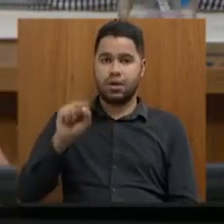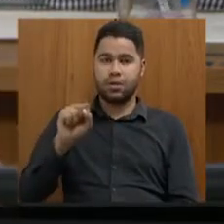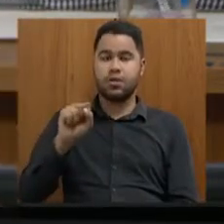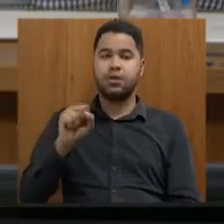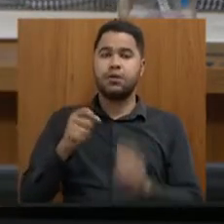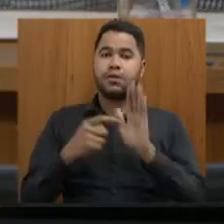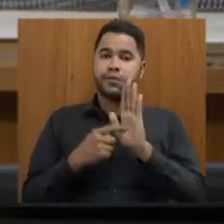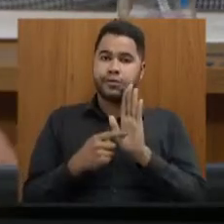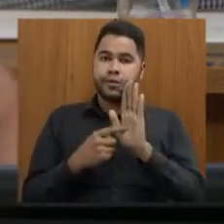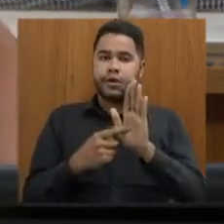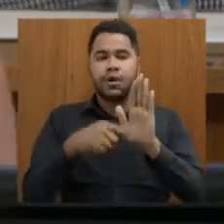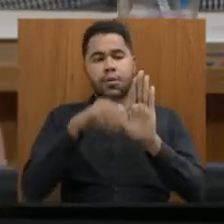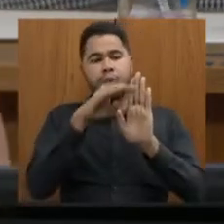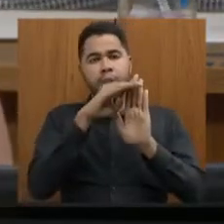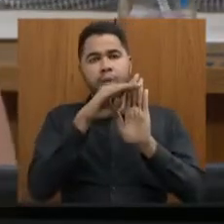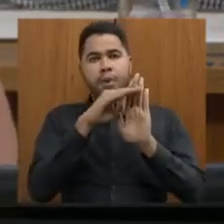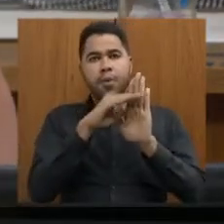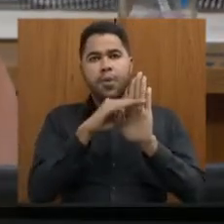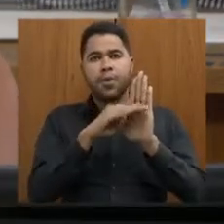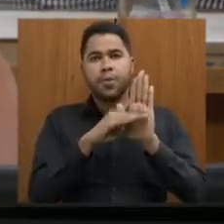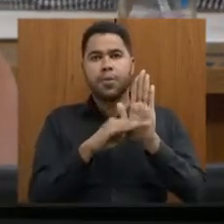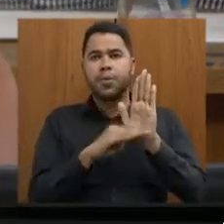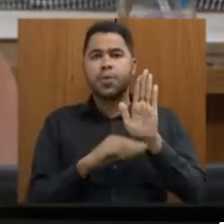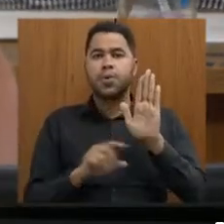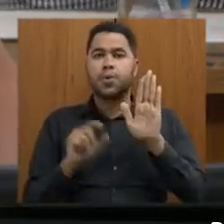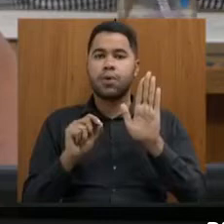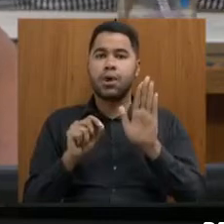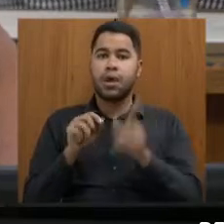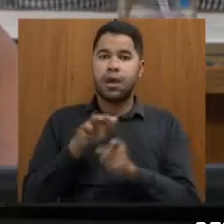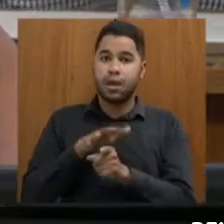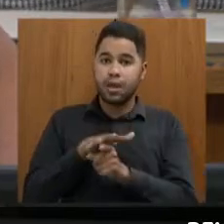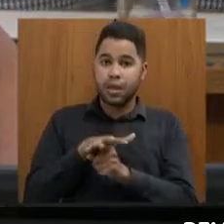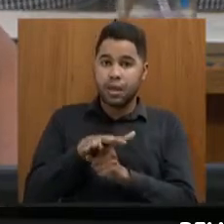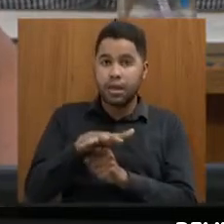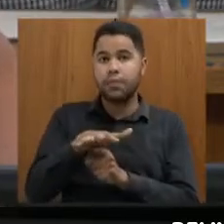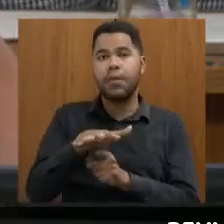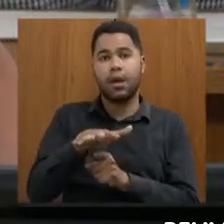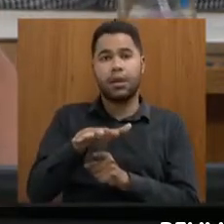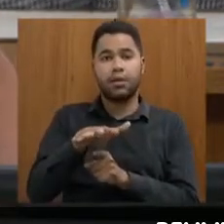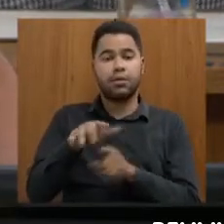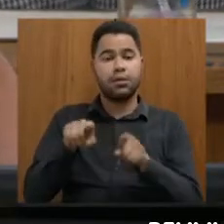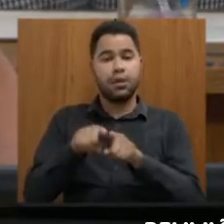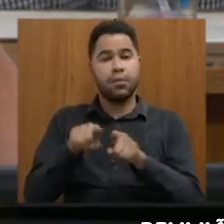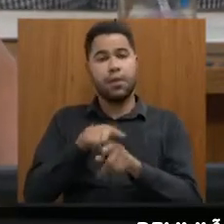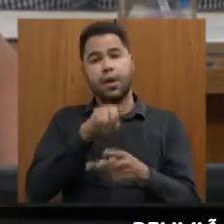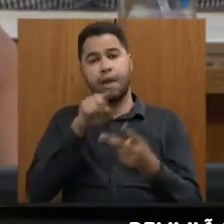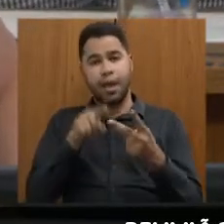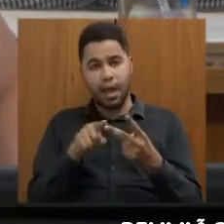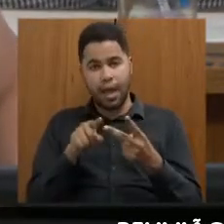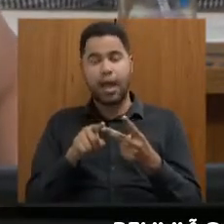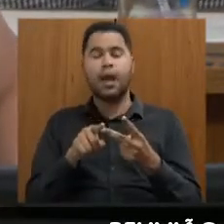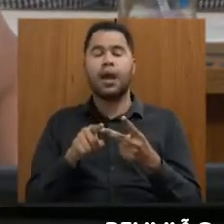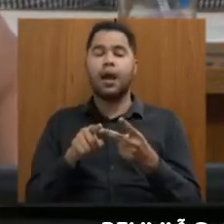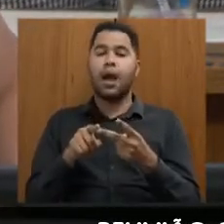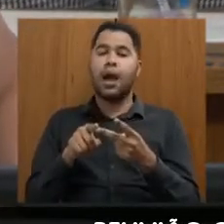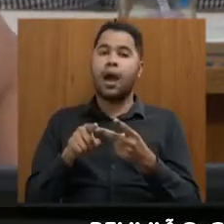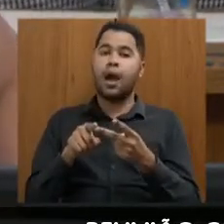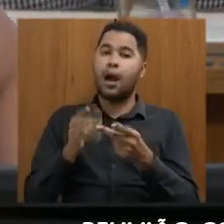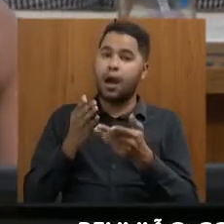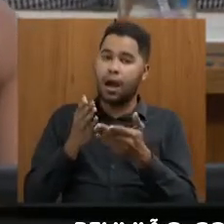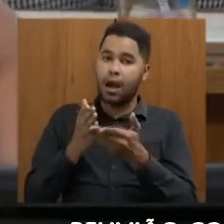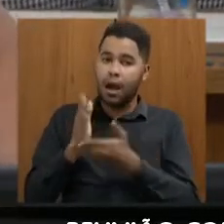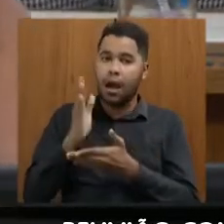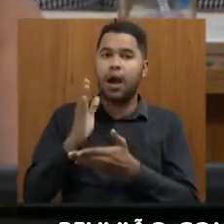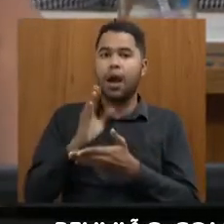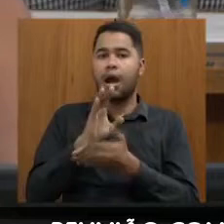resto vai apresentar a lista de demandas de autorizações que ela quer ter aqui no